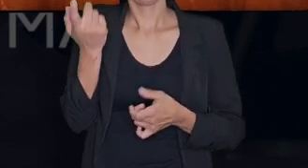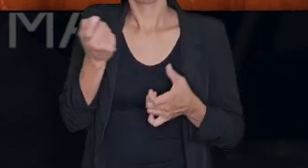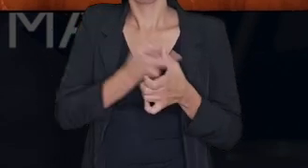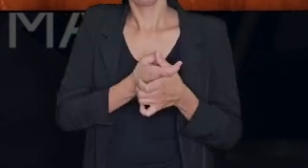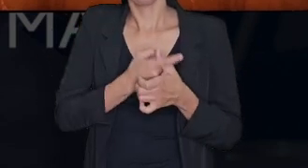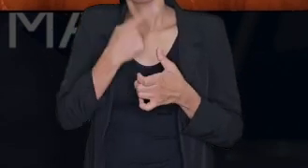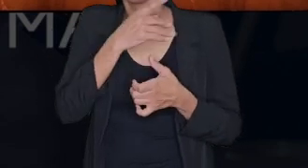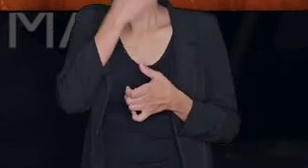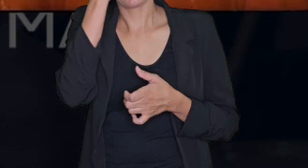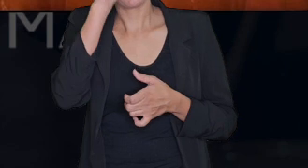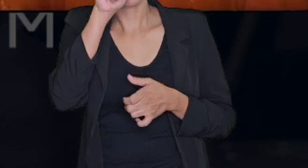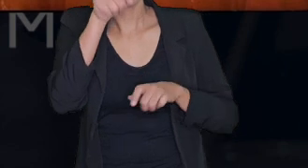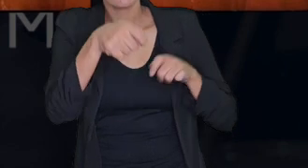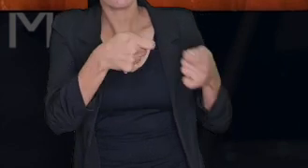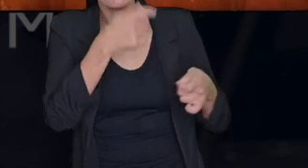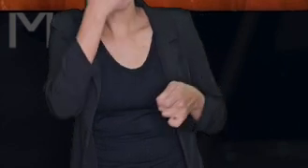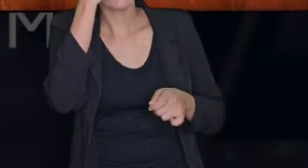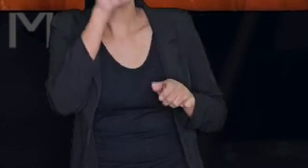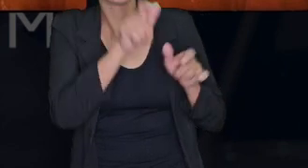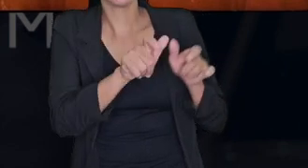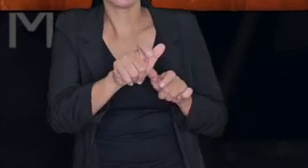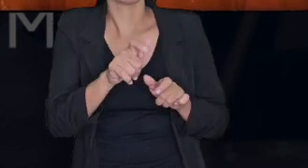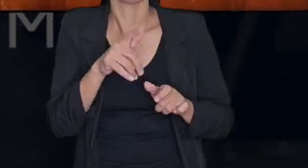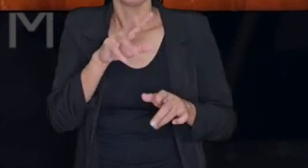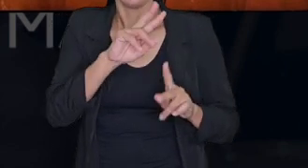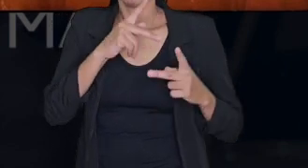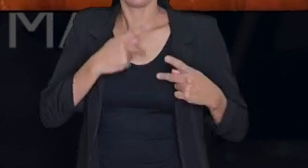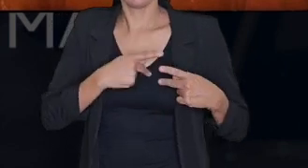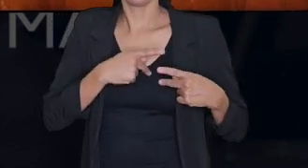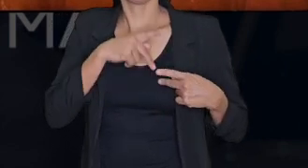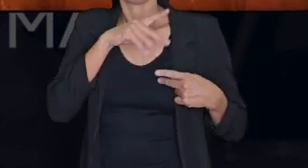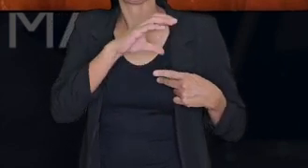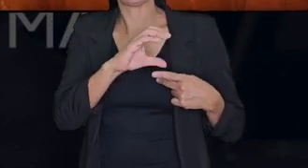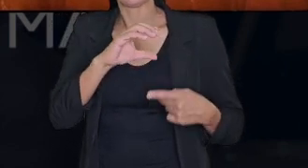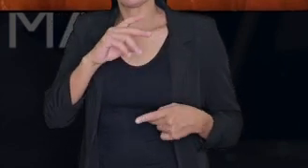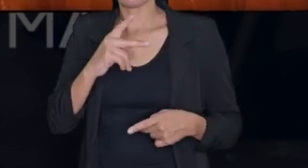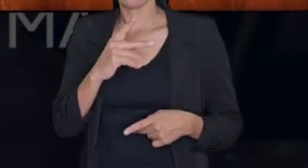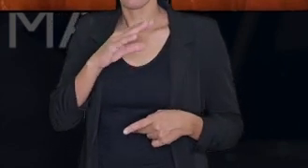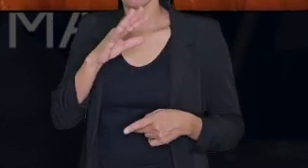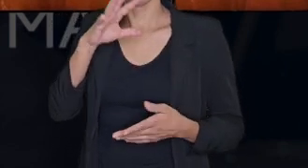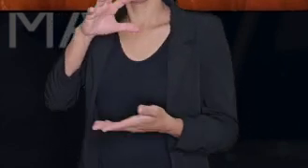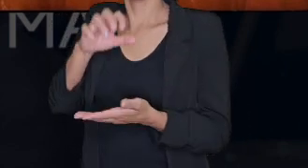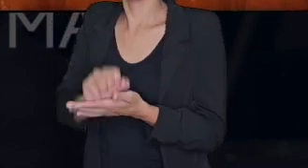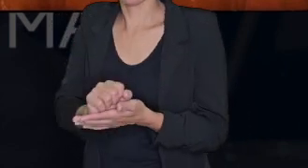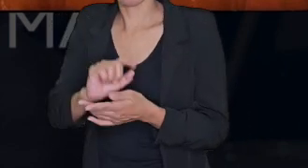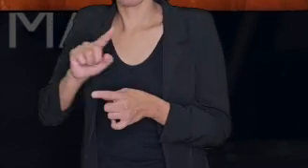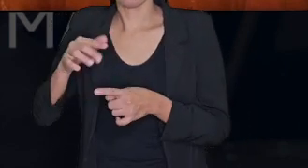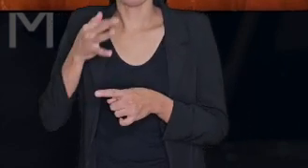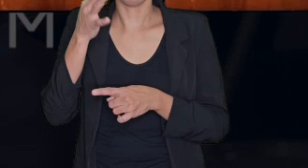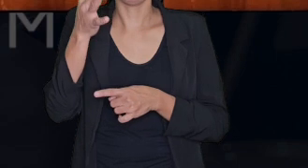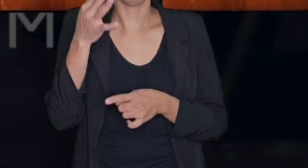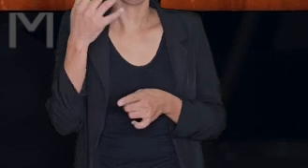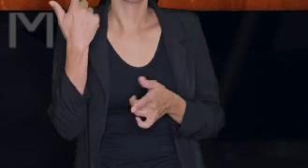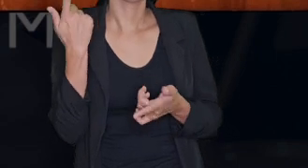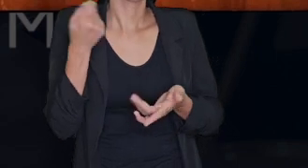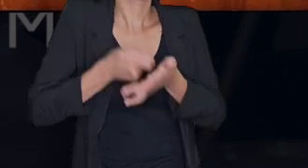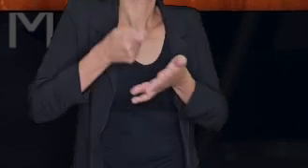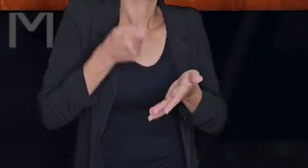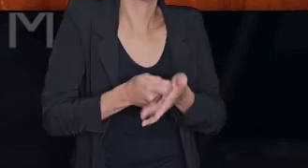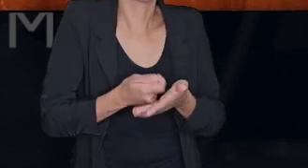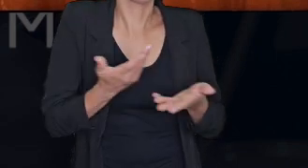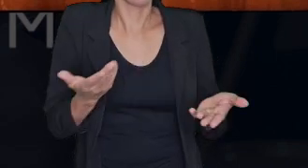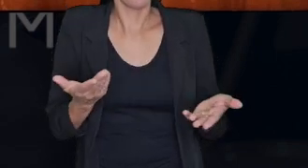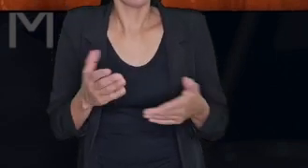já há um controle do credor quanto a quem são os herdeiros e já cadastrados os CPFs dos herdeiros para fins depois de